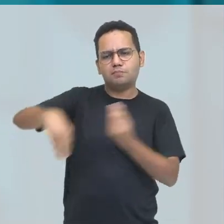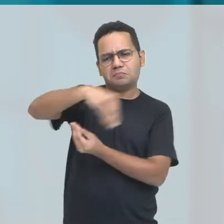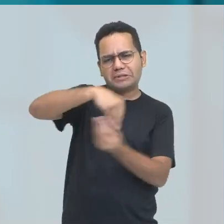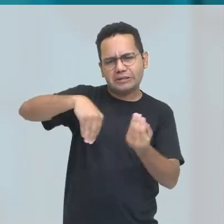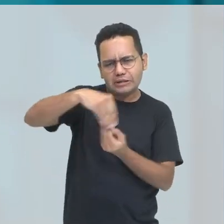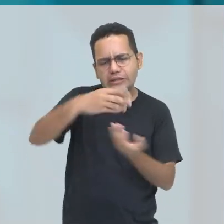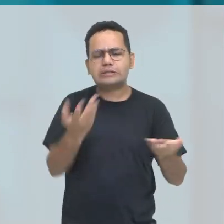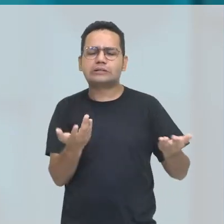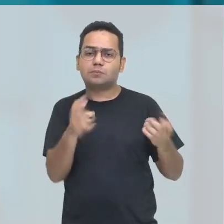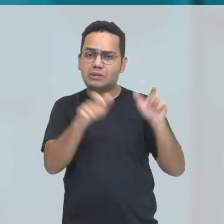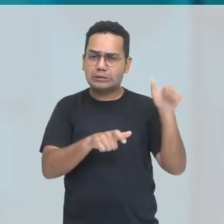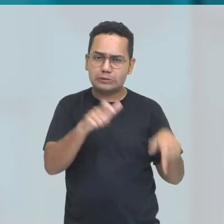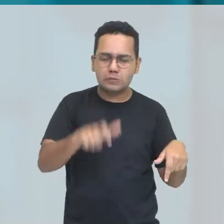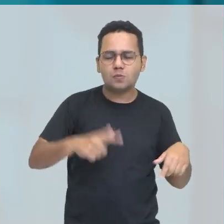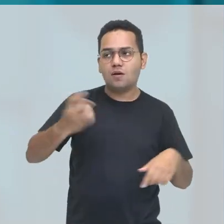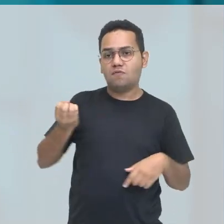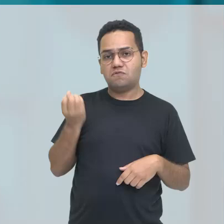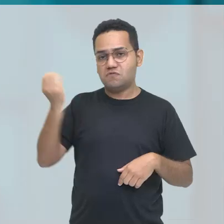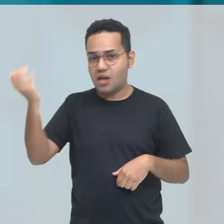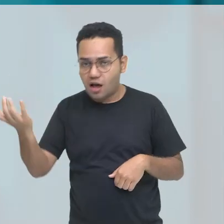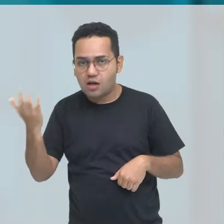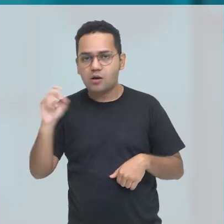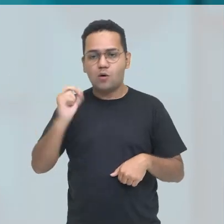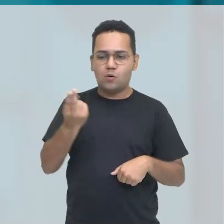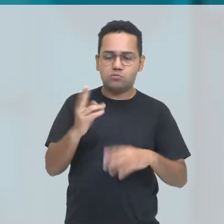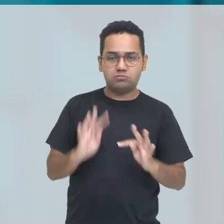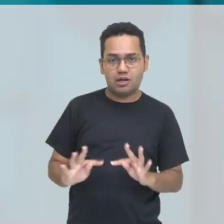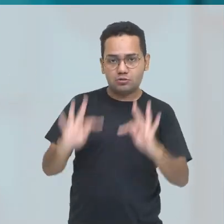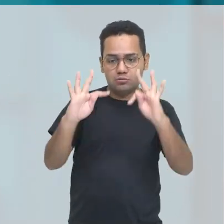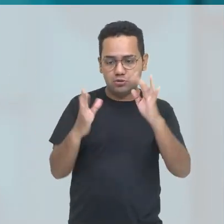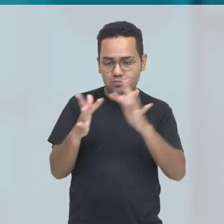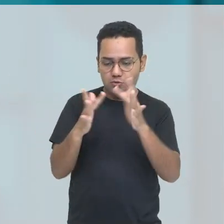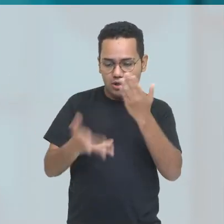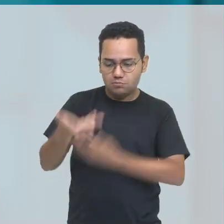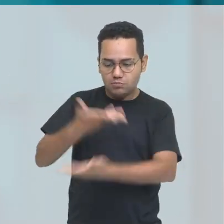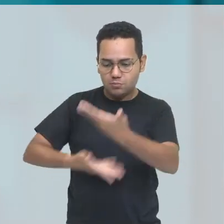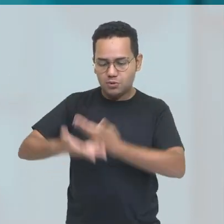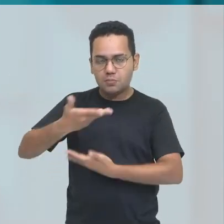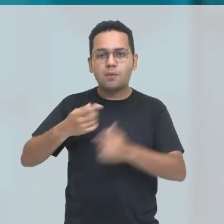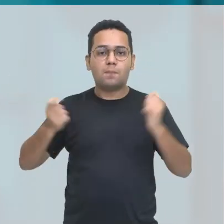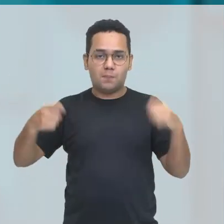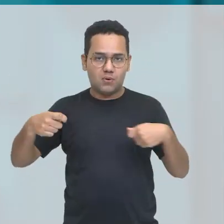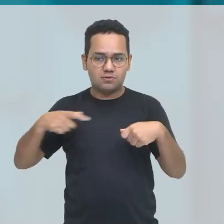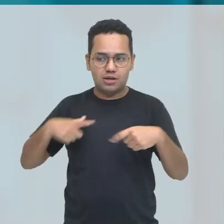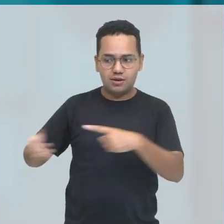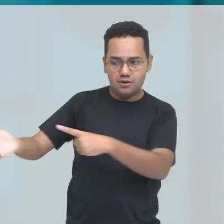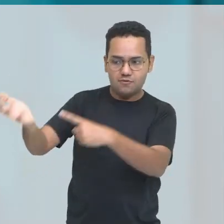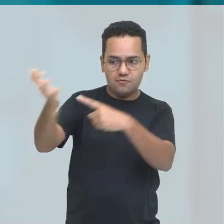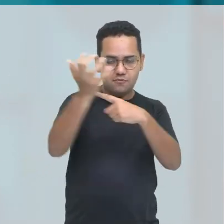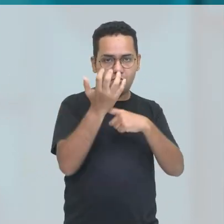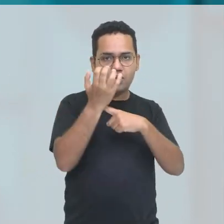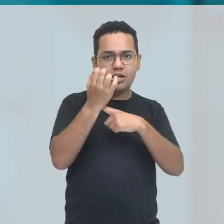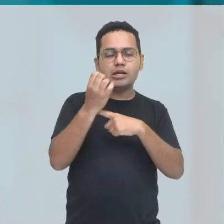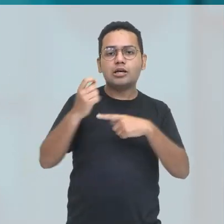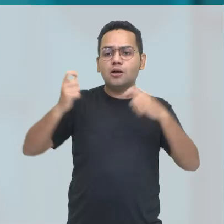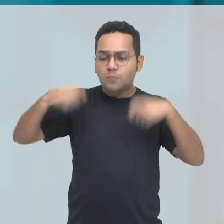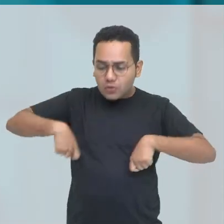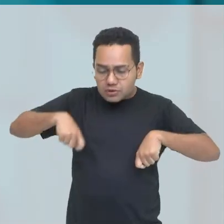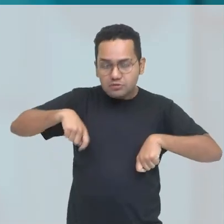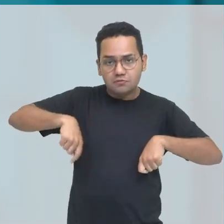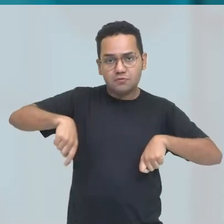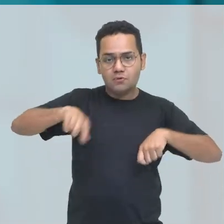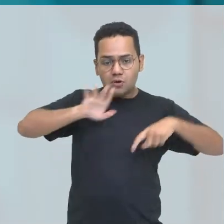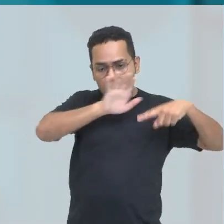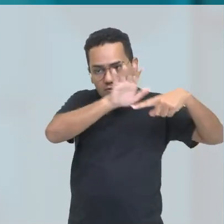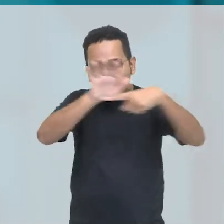viagens através das comunicações, né? Então, a gente acaba recebendo essa influência e também influenciando outros. Daí esse